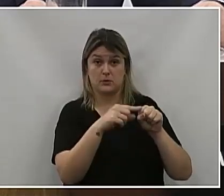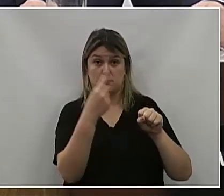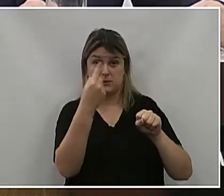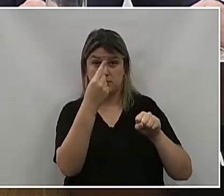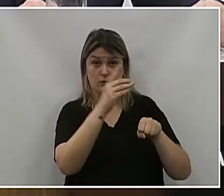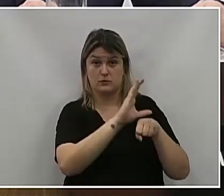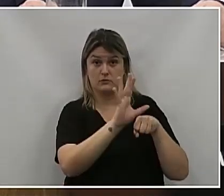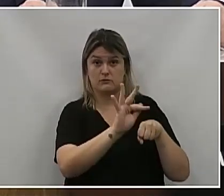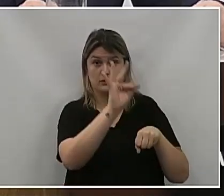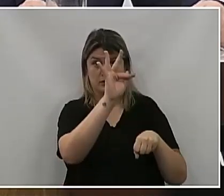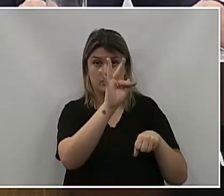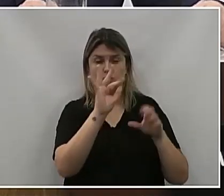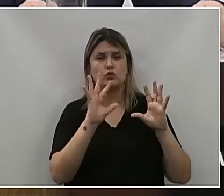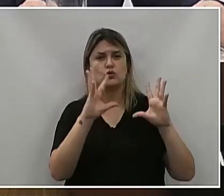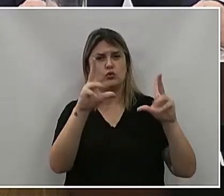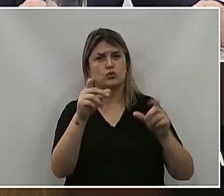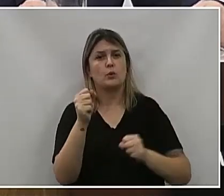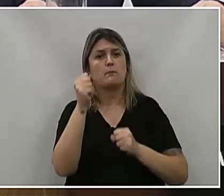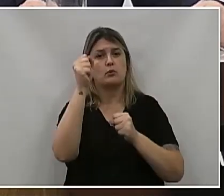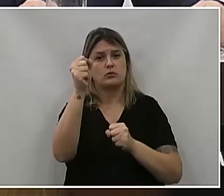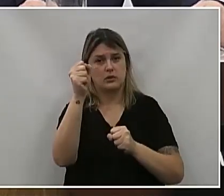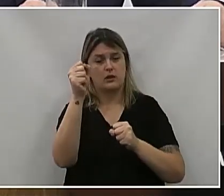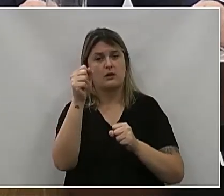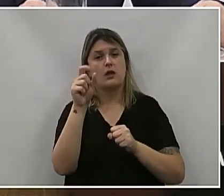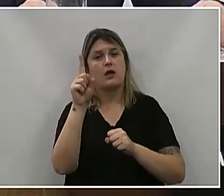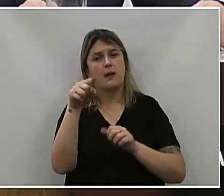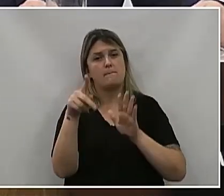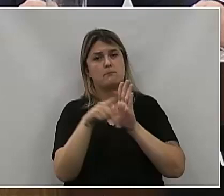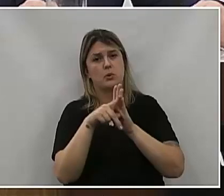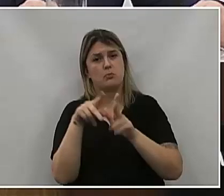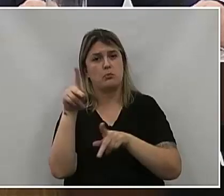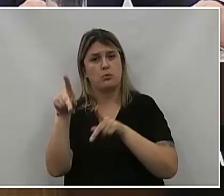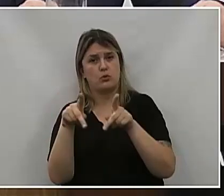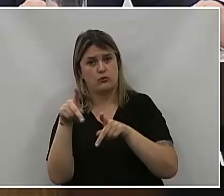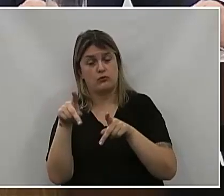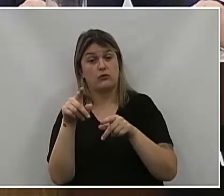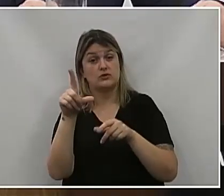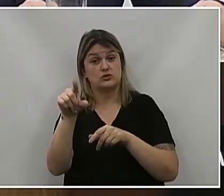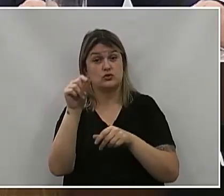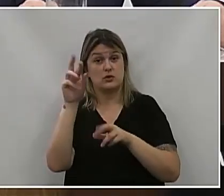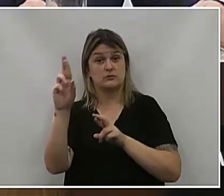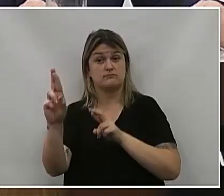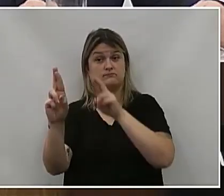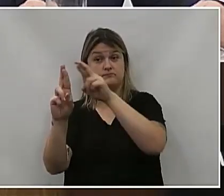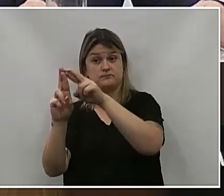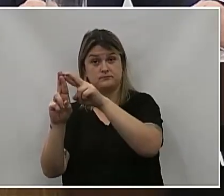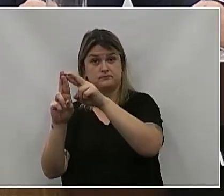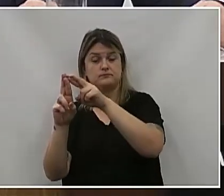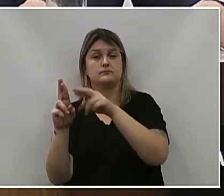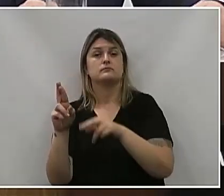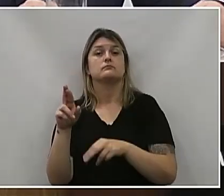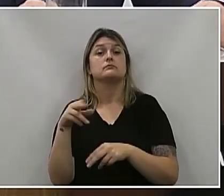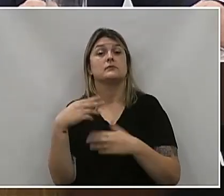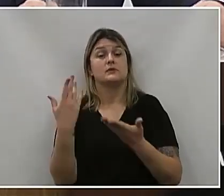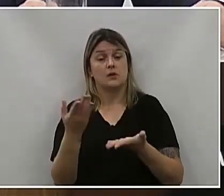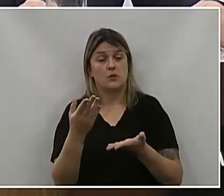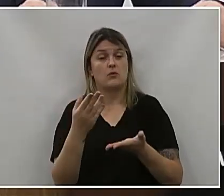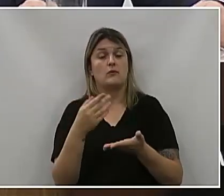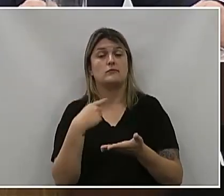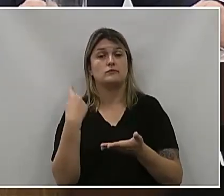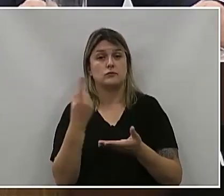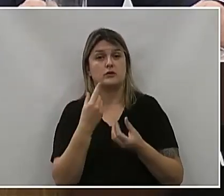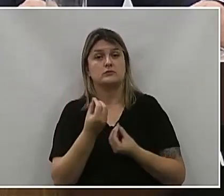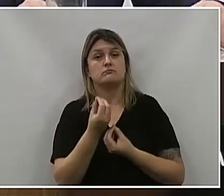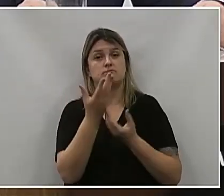nossa Constituição. Todo poder emana e por meio de cujos representantes se exerce e de quem, portanto, essa moção se faz